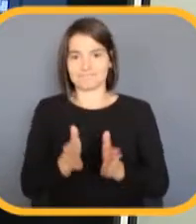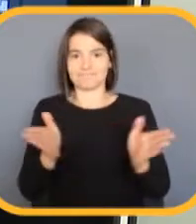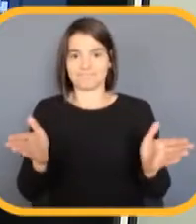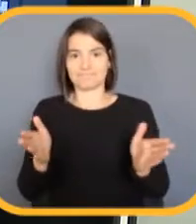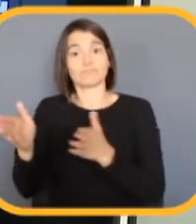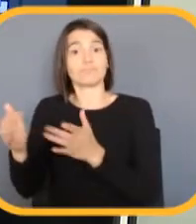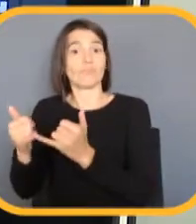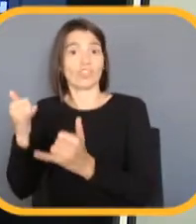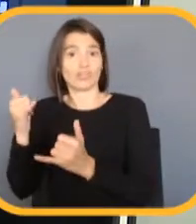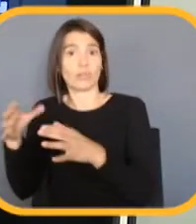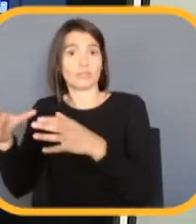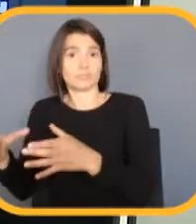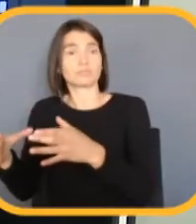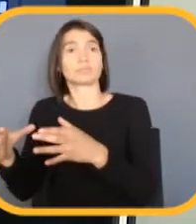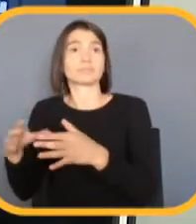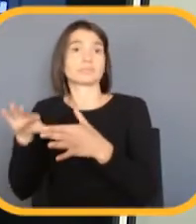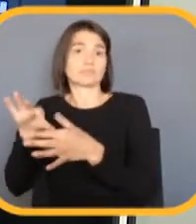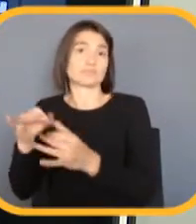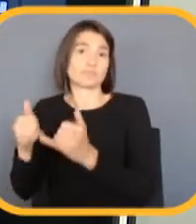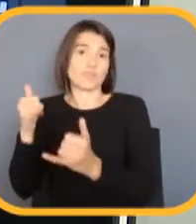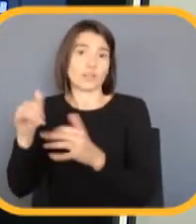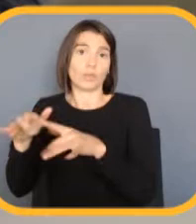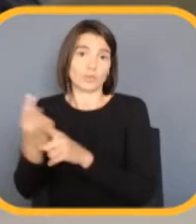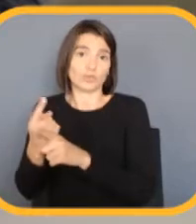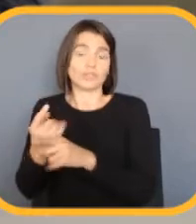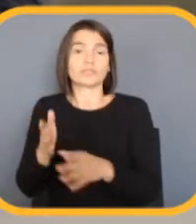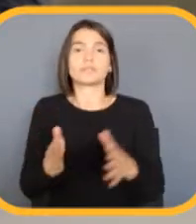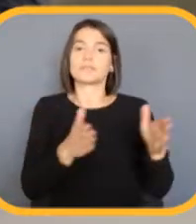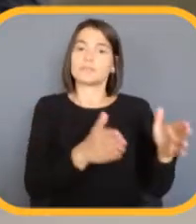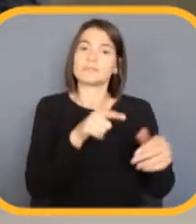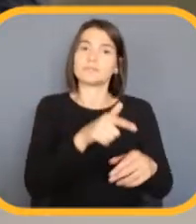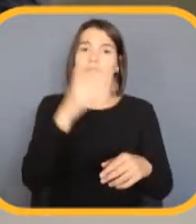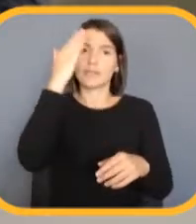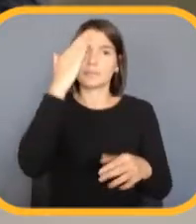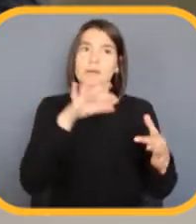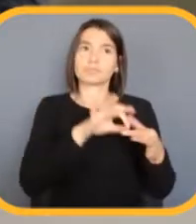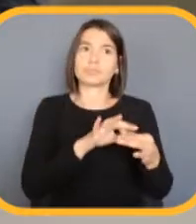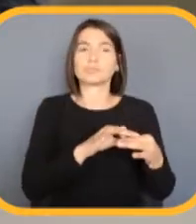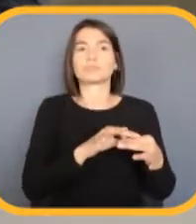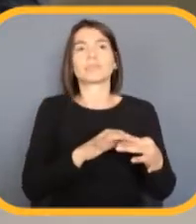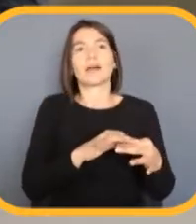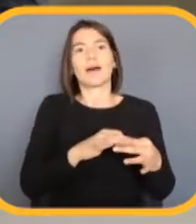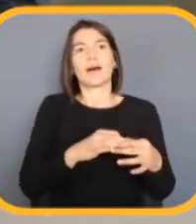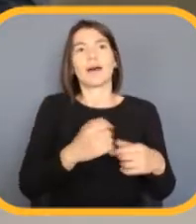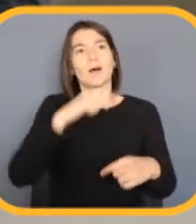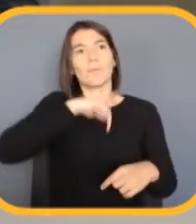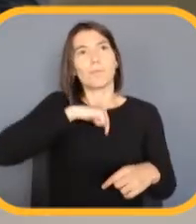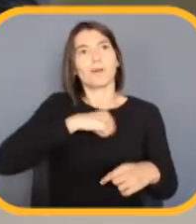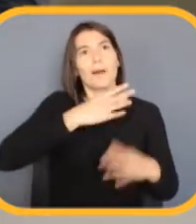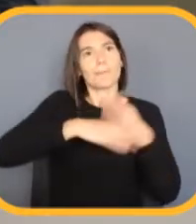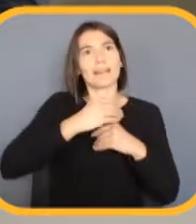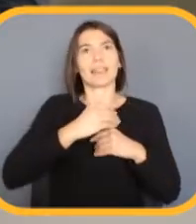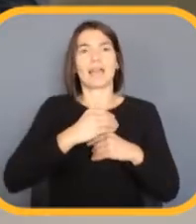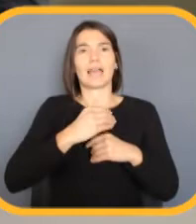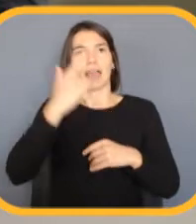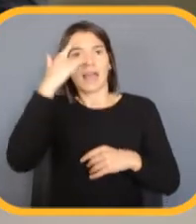com o lado do digital concretamente, competências que têm mais a ver diretamente com o digital, e a outra tem a ver com competências que têm a ver com soft skills, portanto,